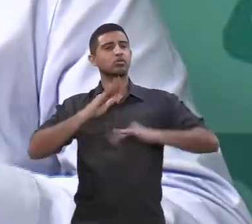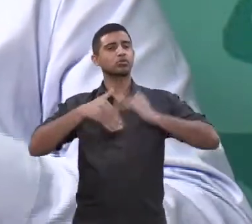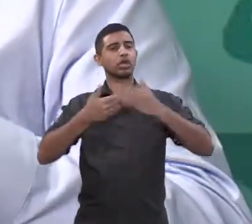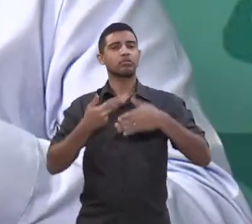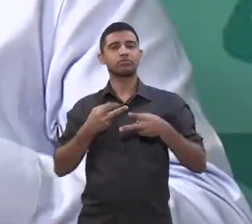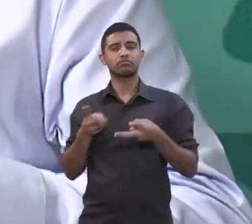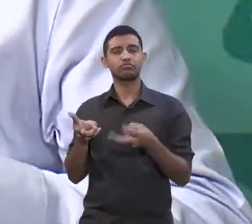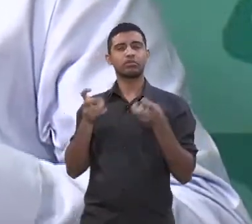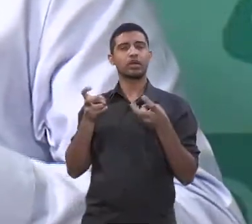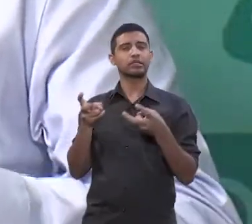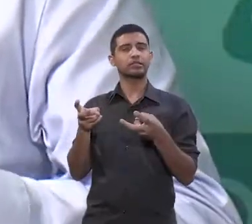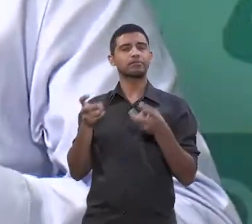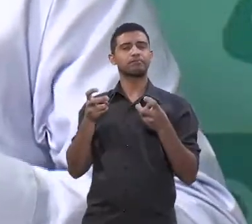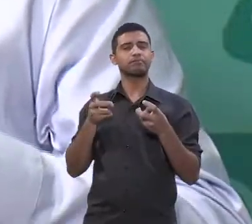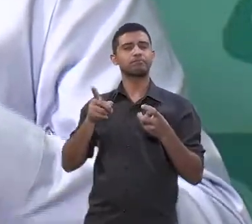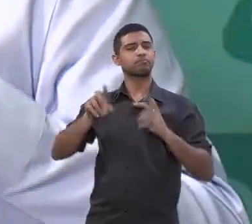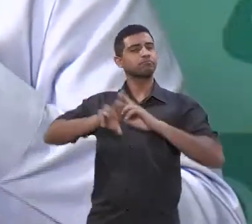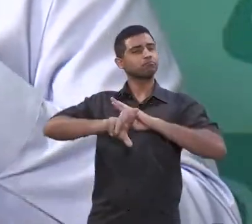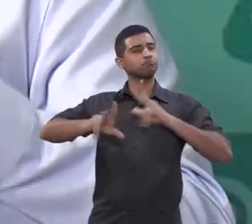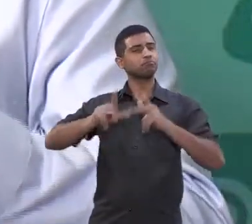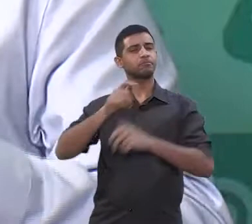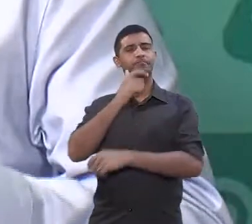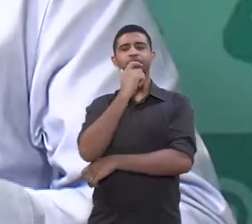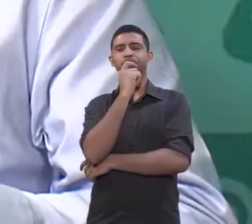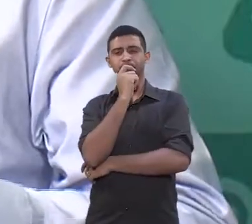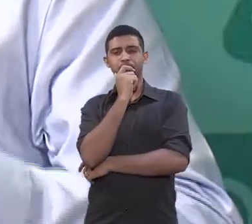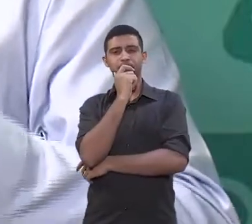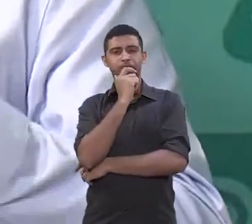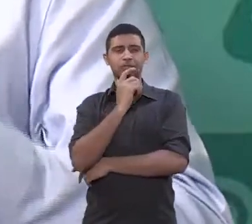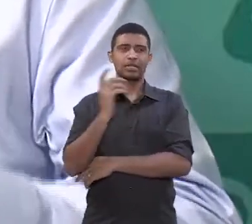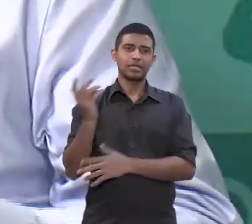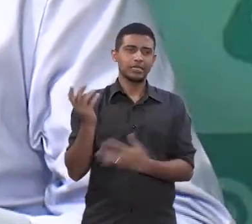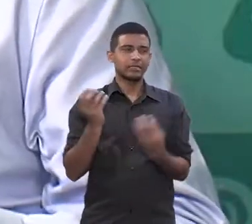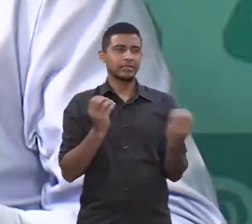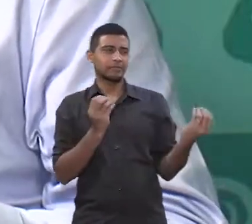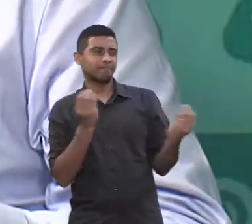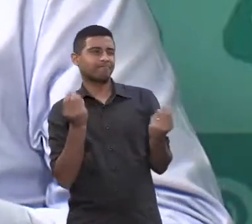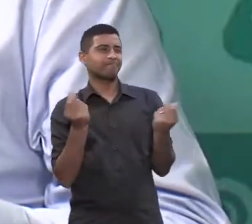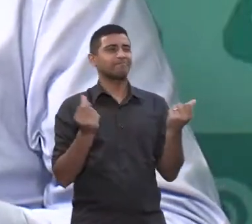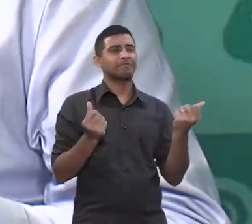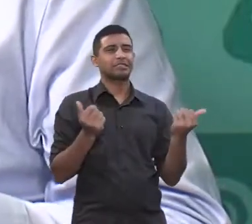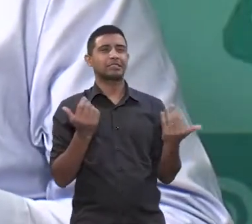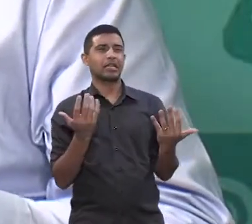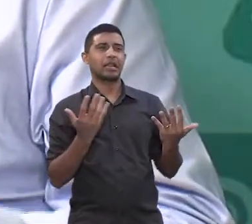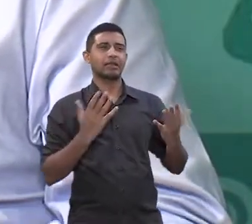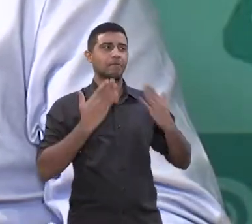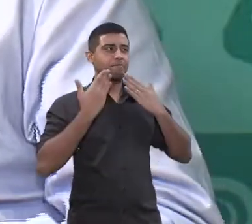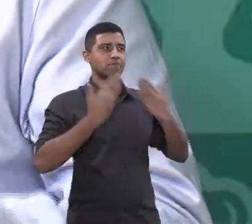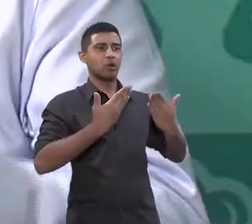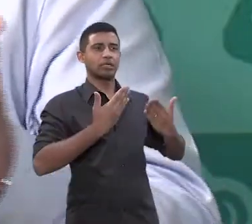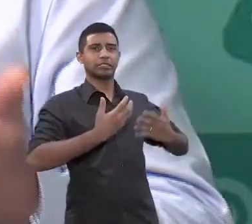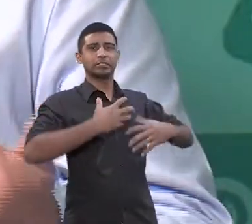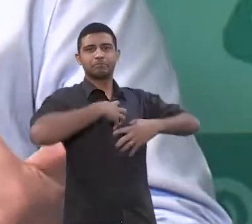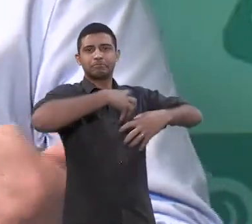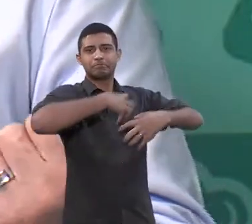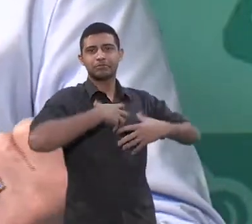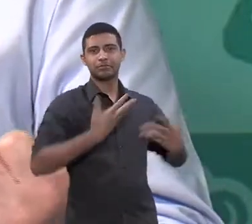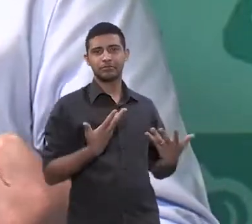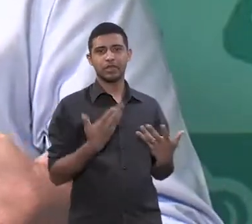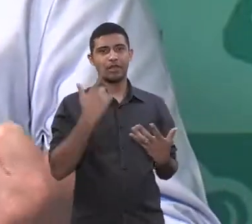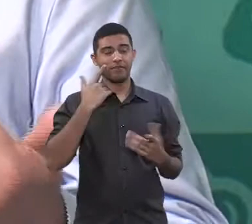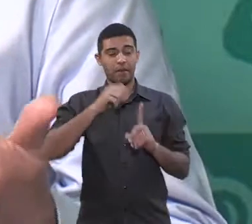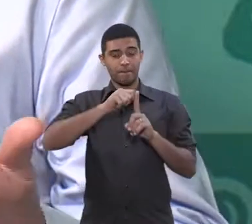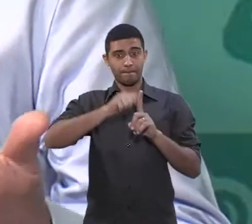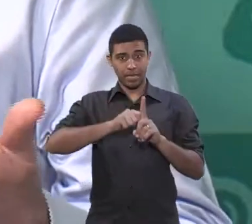a perceber, né? E ele começa a verbalizar, né? O fato de ser